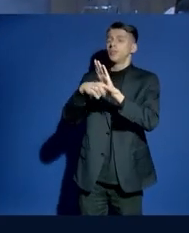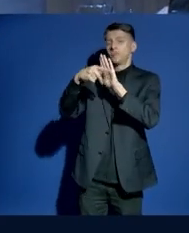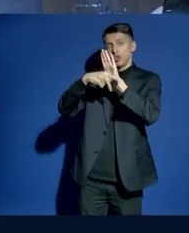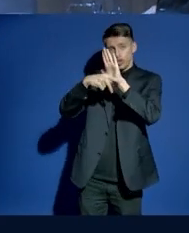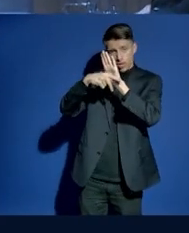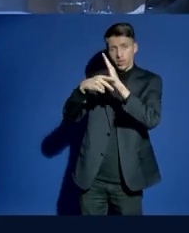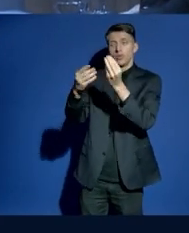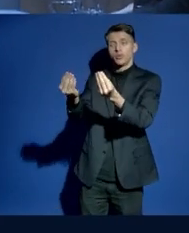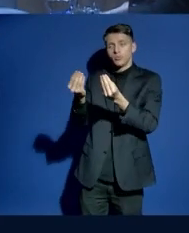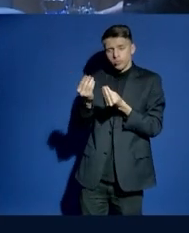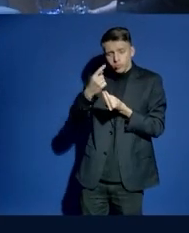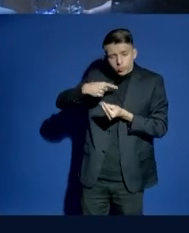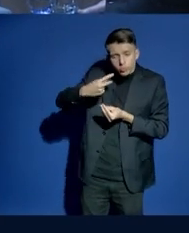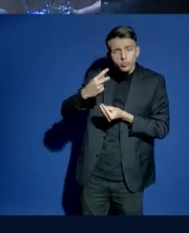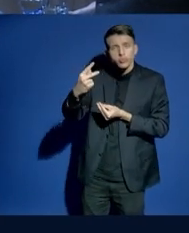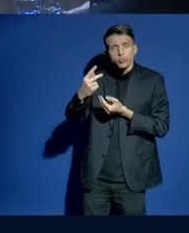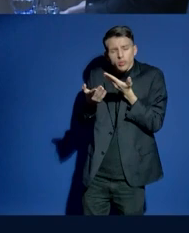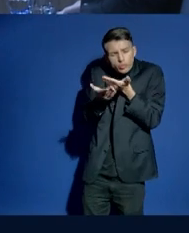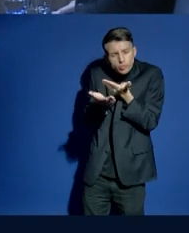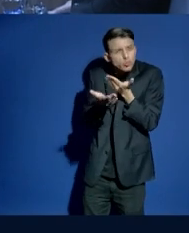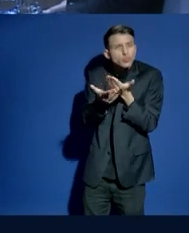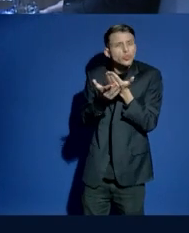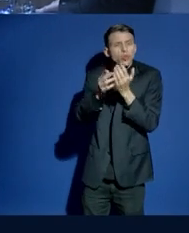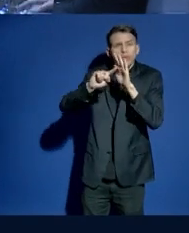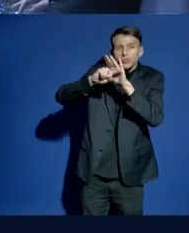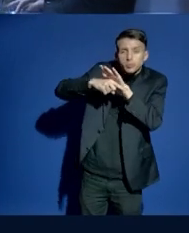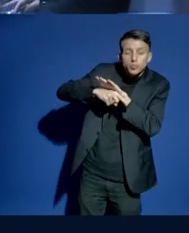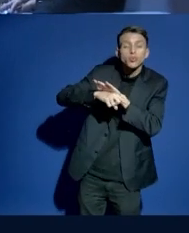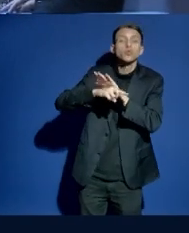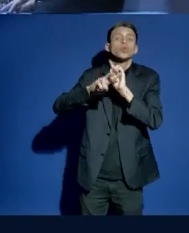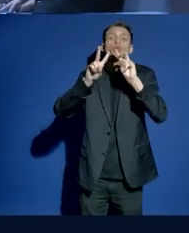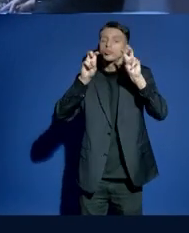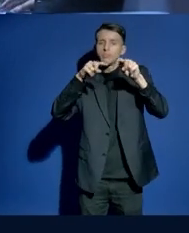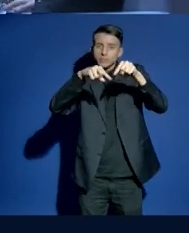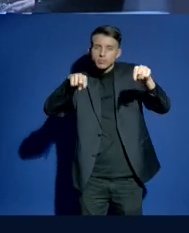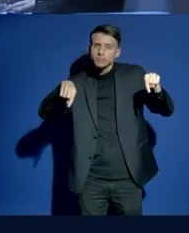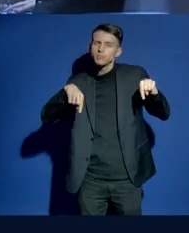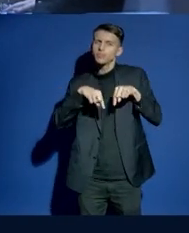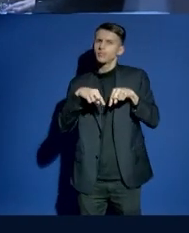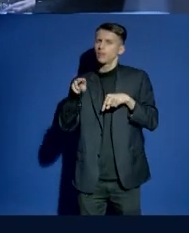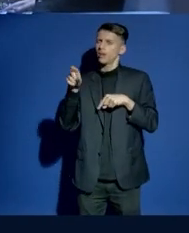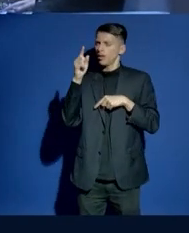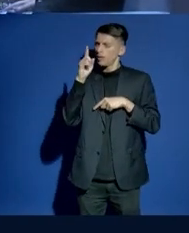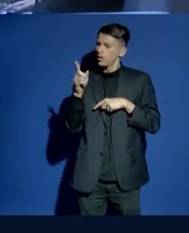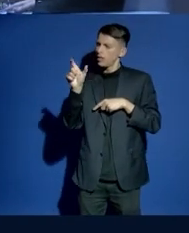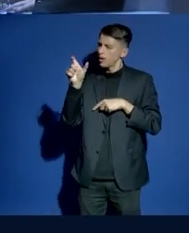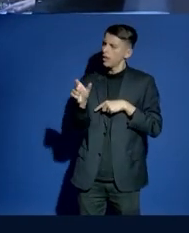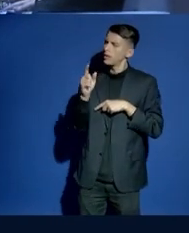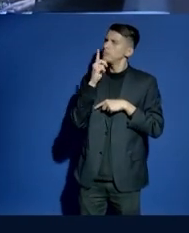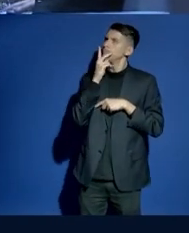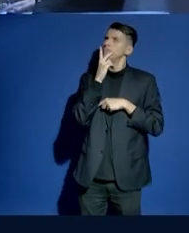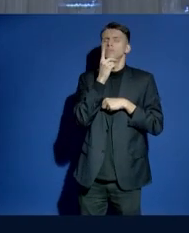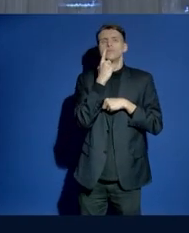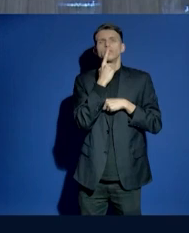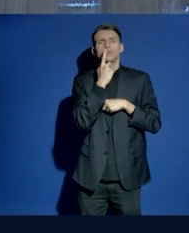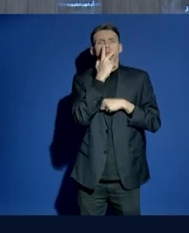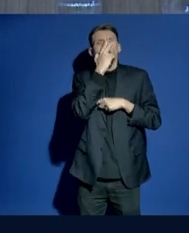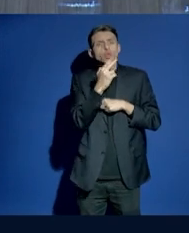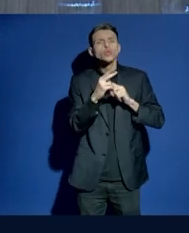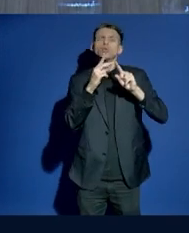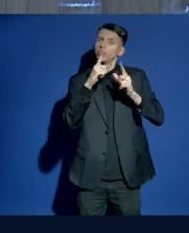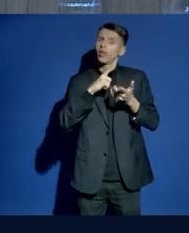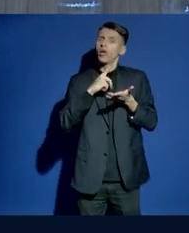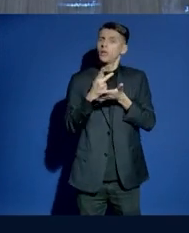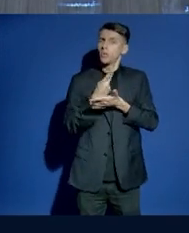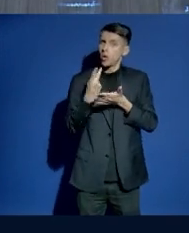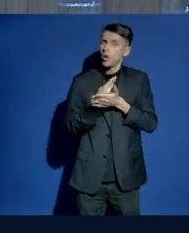para estudar a linhaça e ele achava até que tinha algum erro na conta que tinha um zero a mais tamanho era